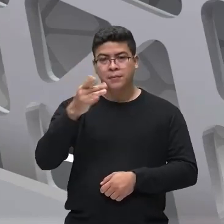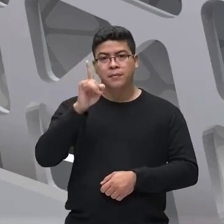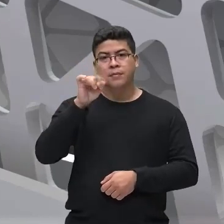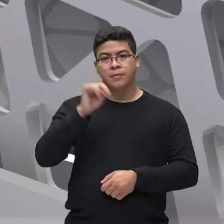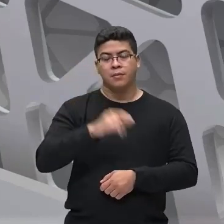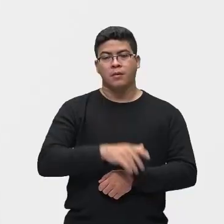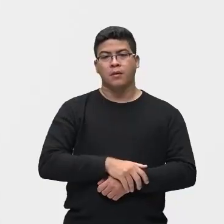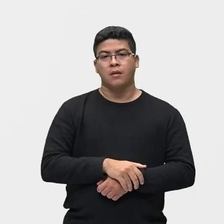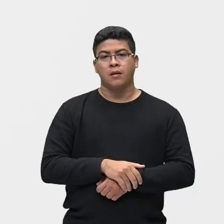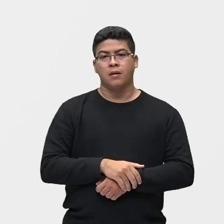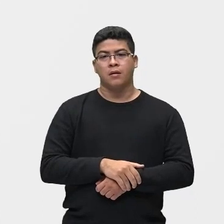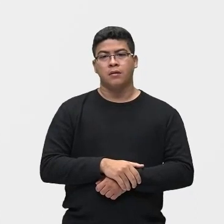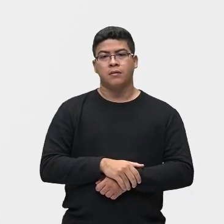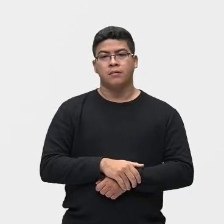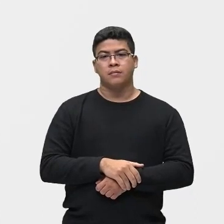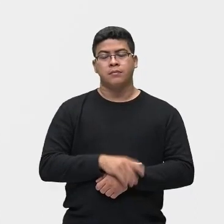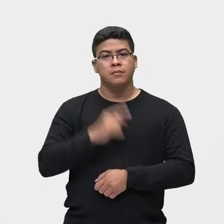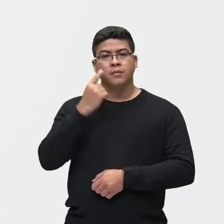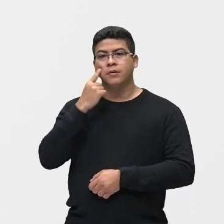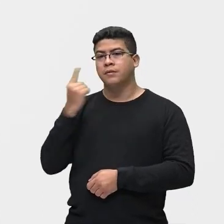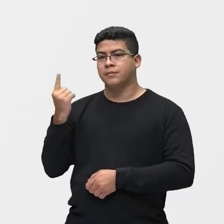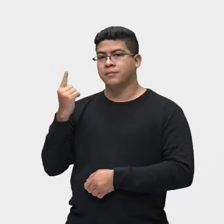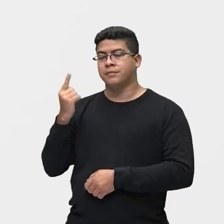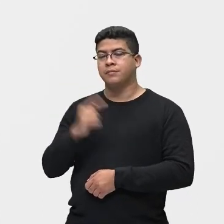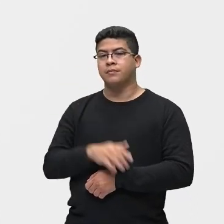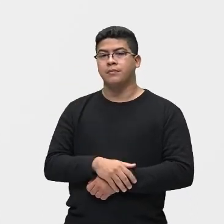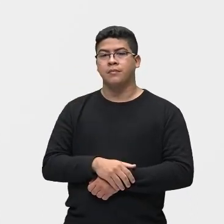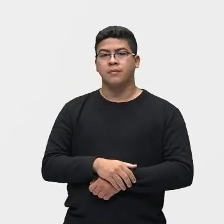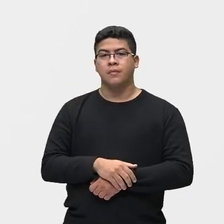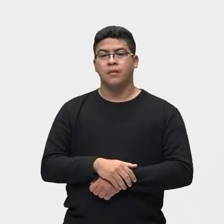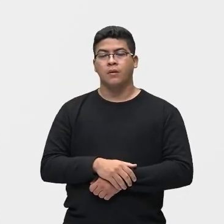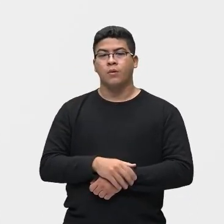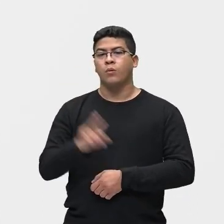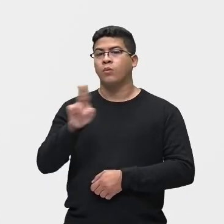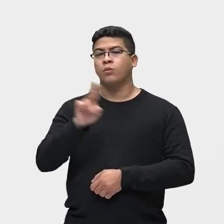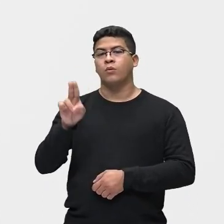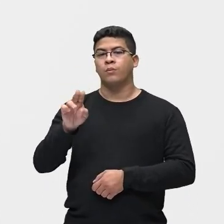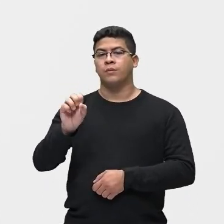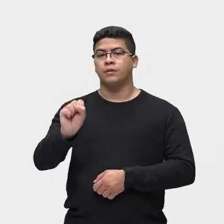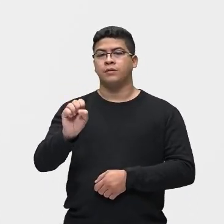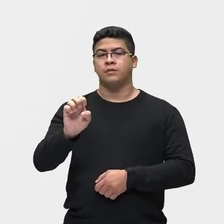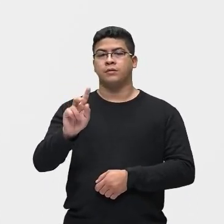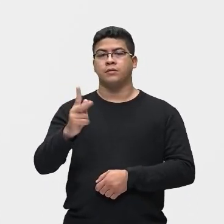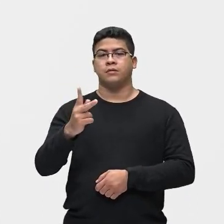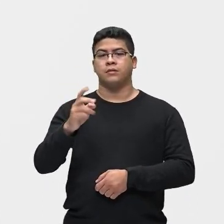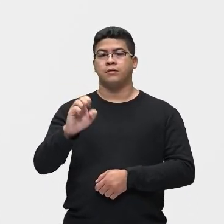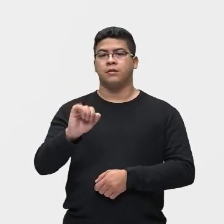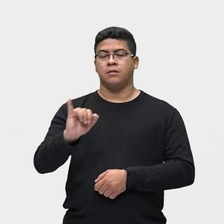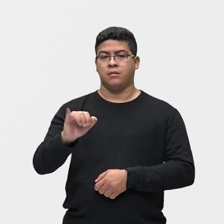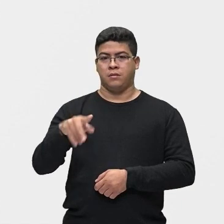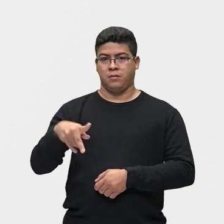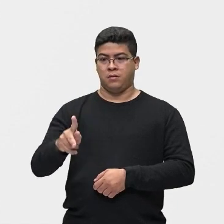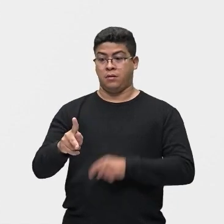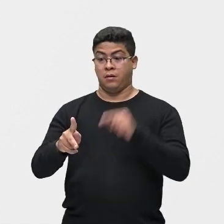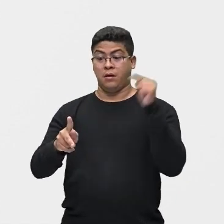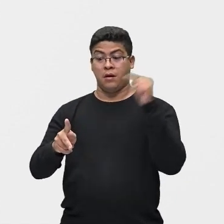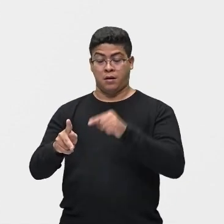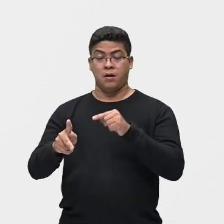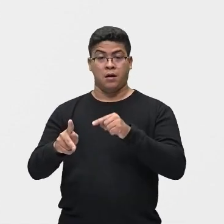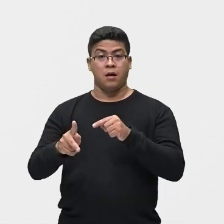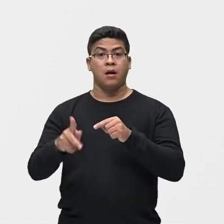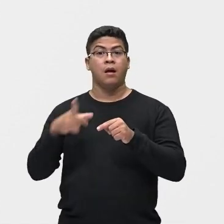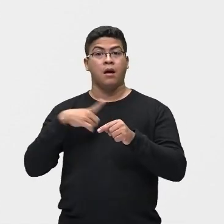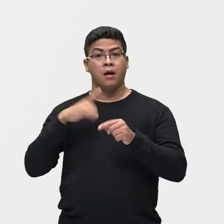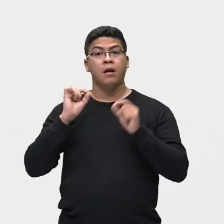Muhammad al-Bukai. Ele é sírio e ele faz parte da comunidade islâmica de São Paulo como